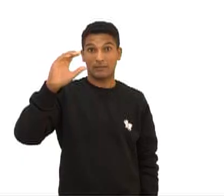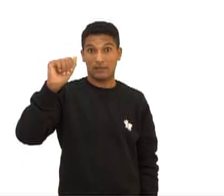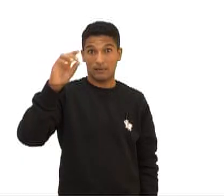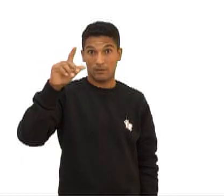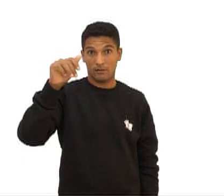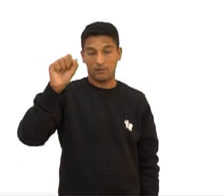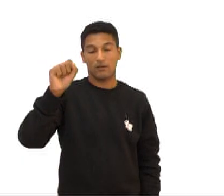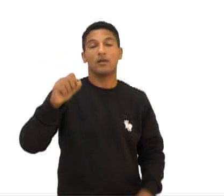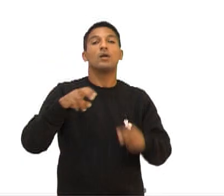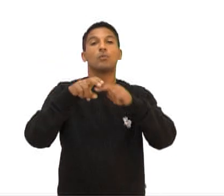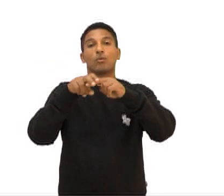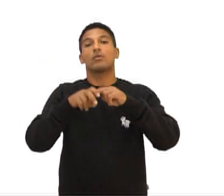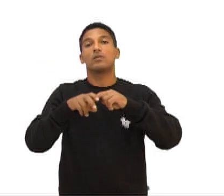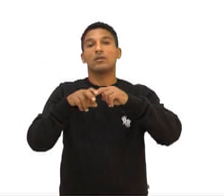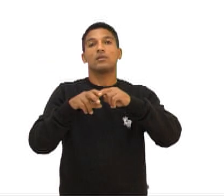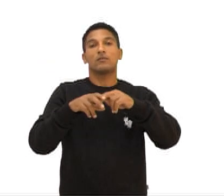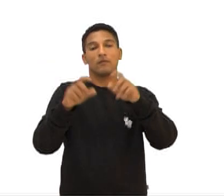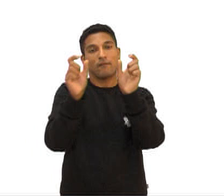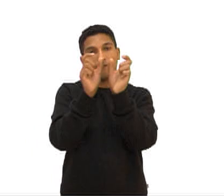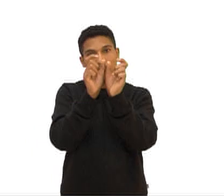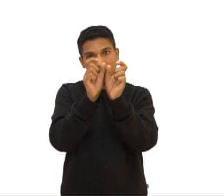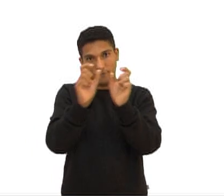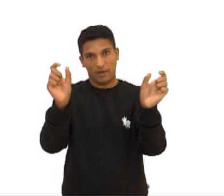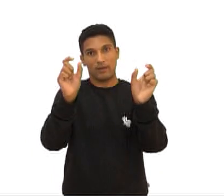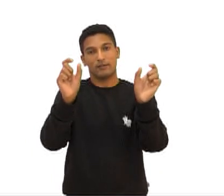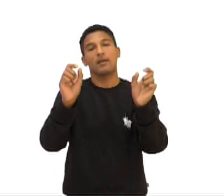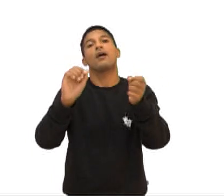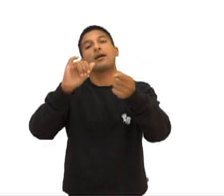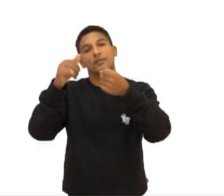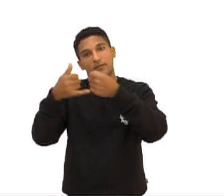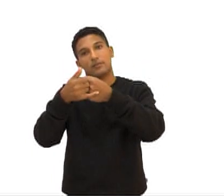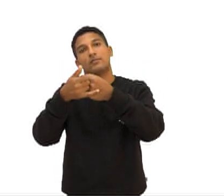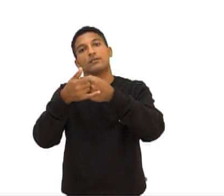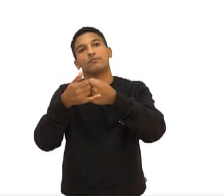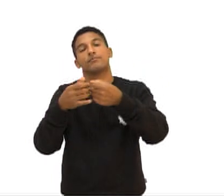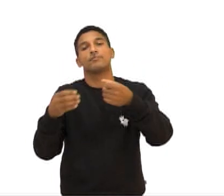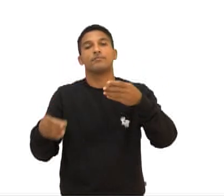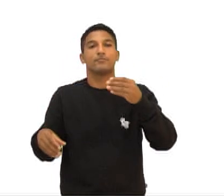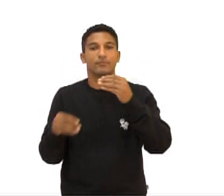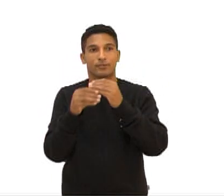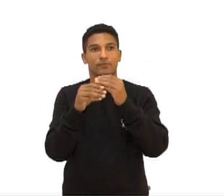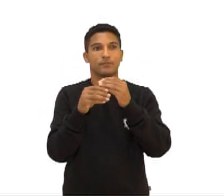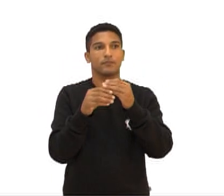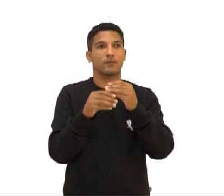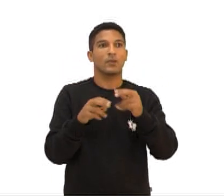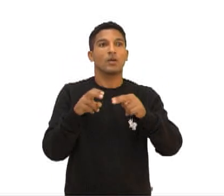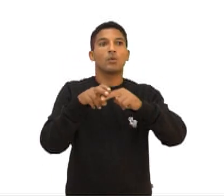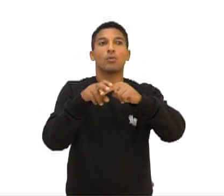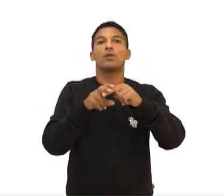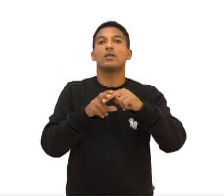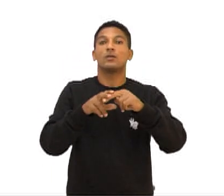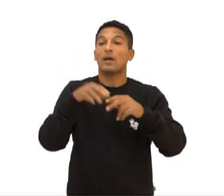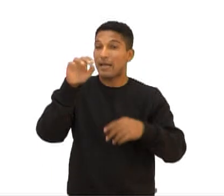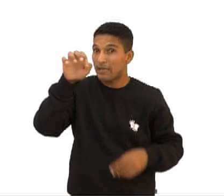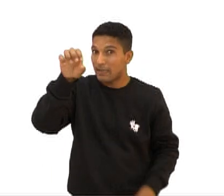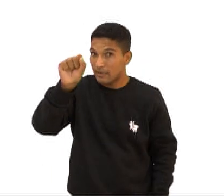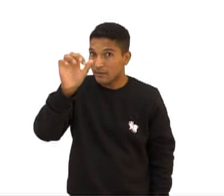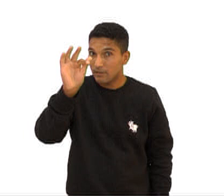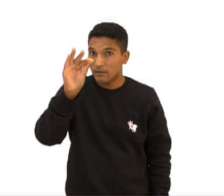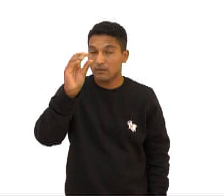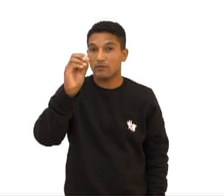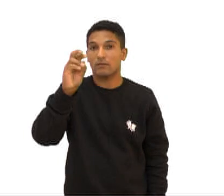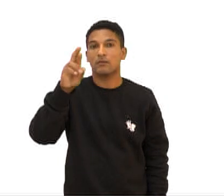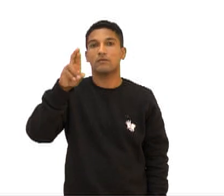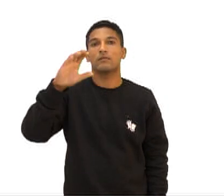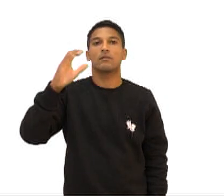ok? Então, a oração que se esforçam equivale ao adjetivo esforçadas e